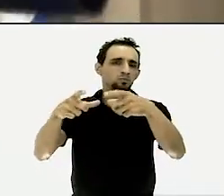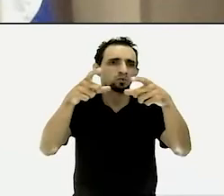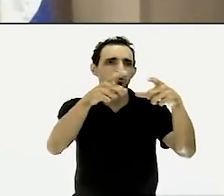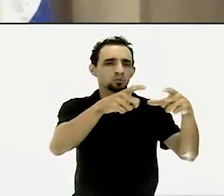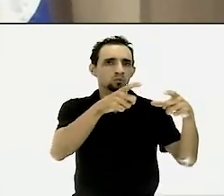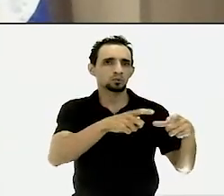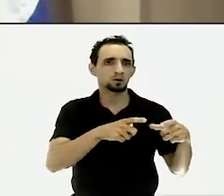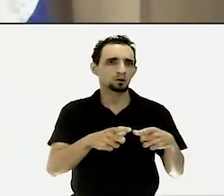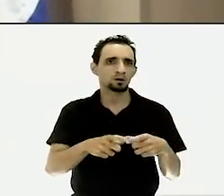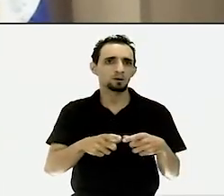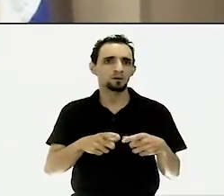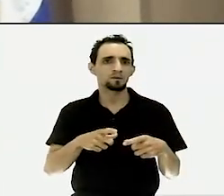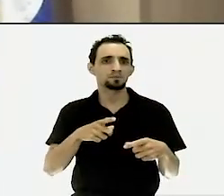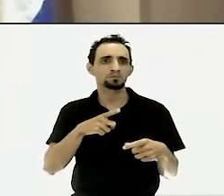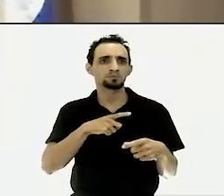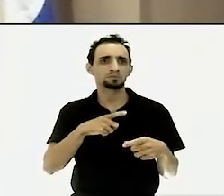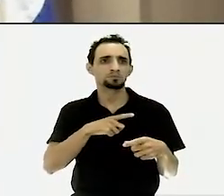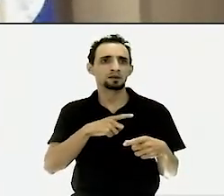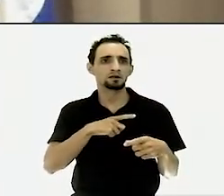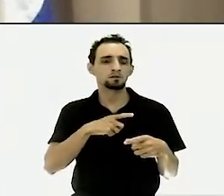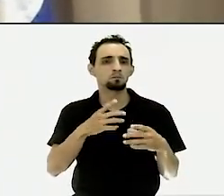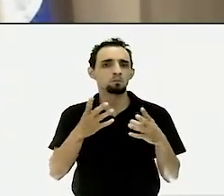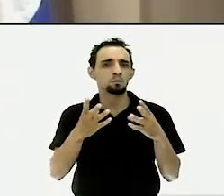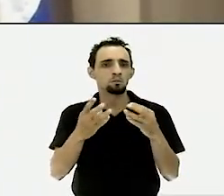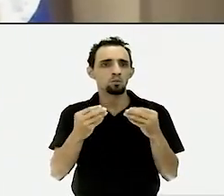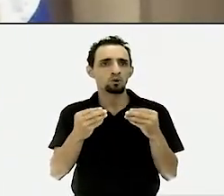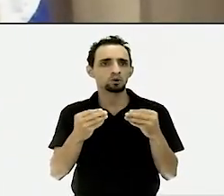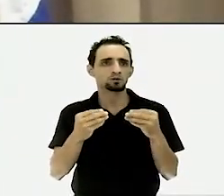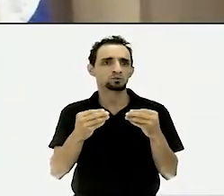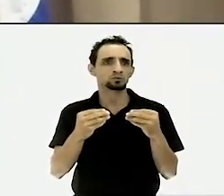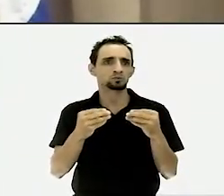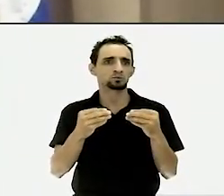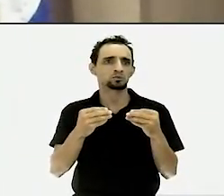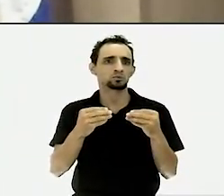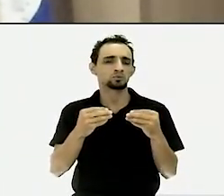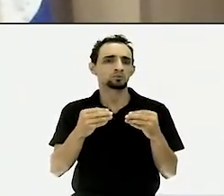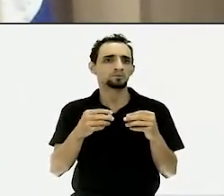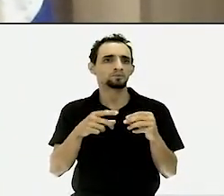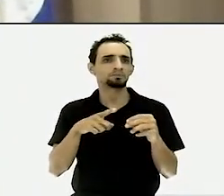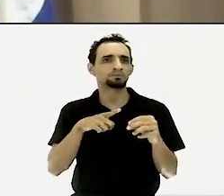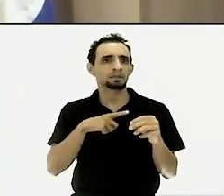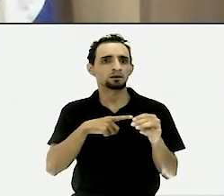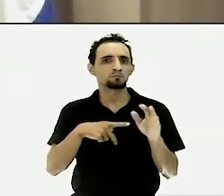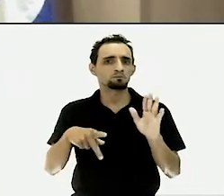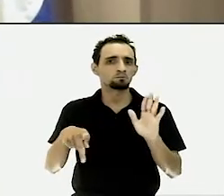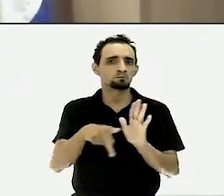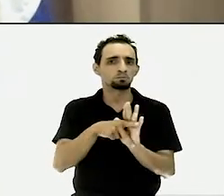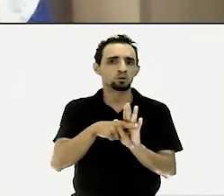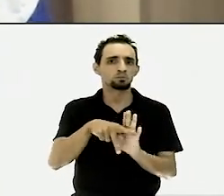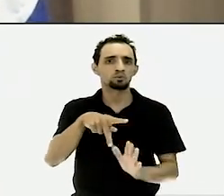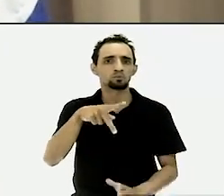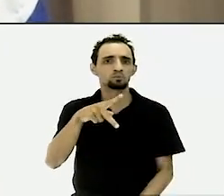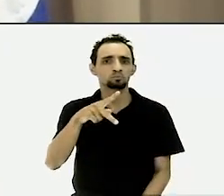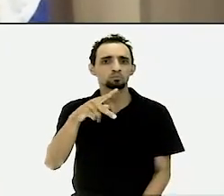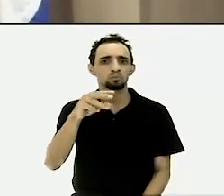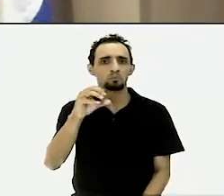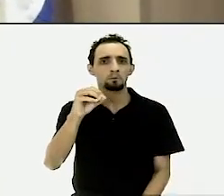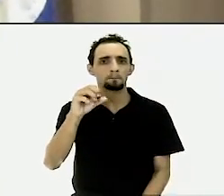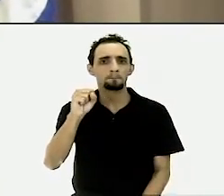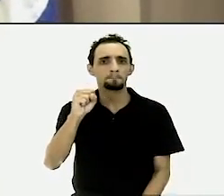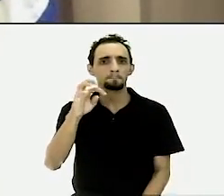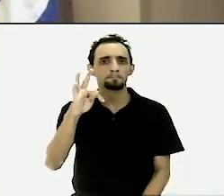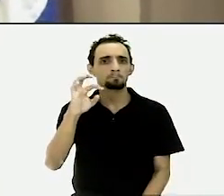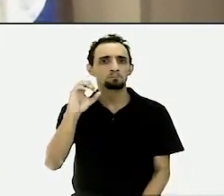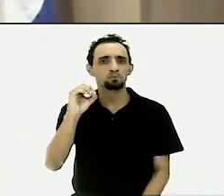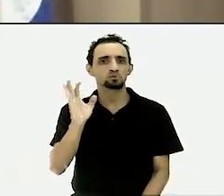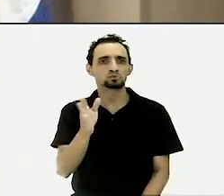tratar, Juninho, no próprio posto, sem necessidade de passar para emergência. Esse é o sonho que nós